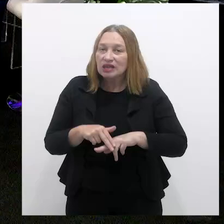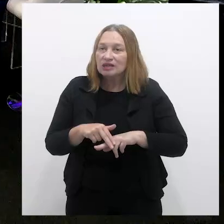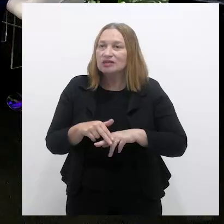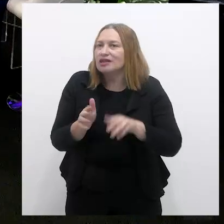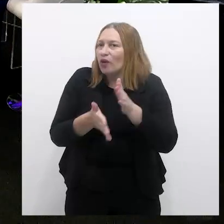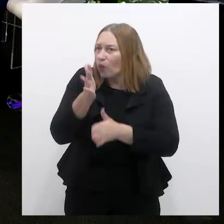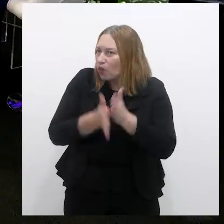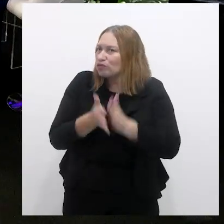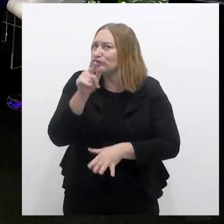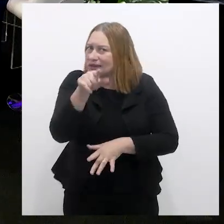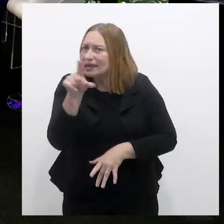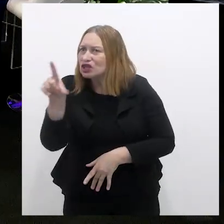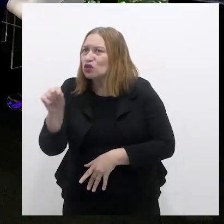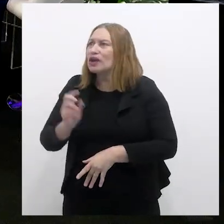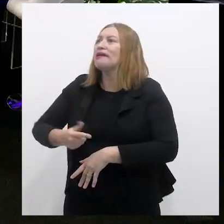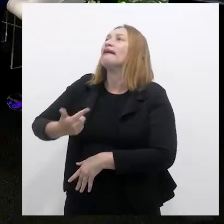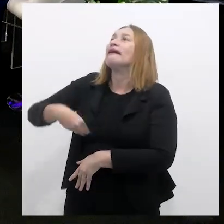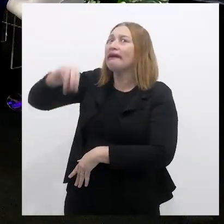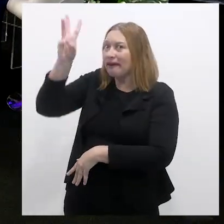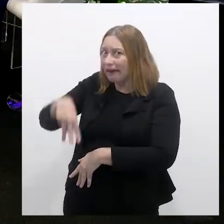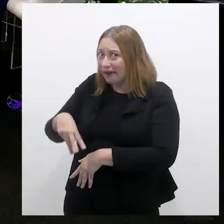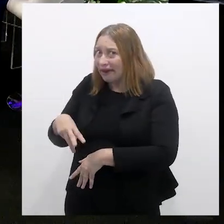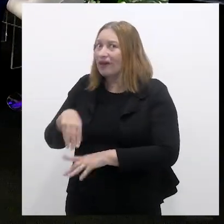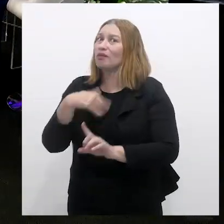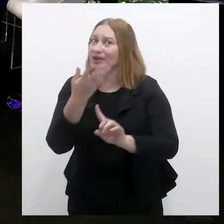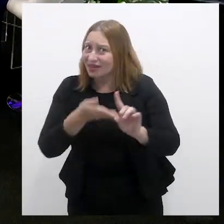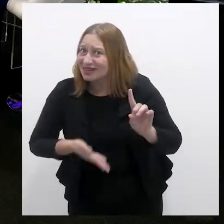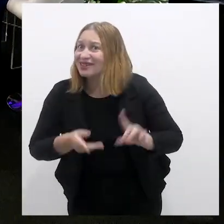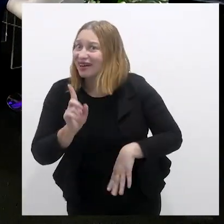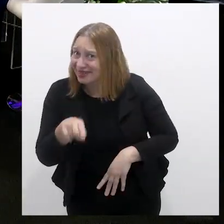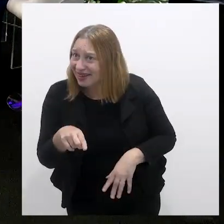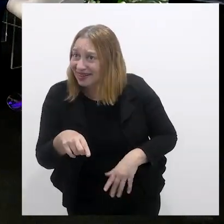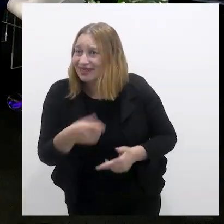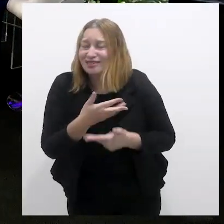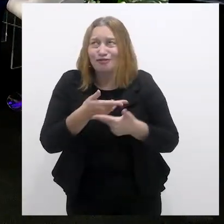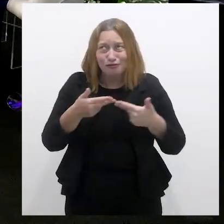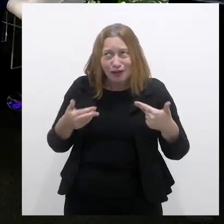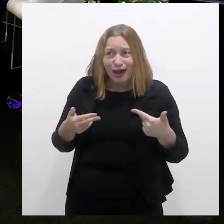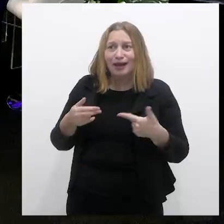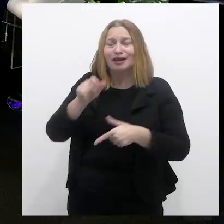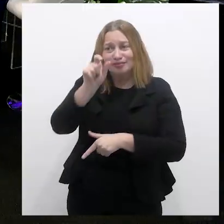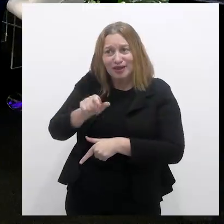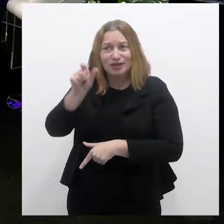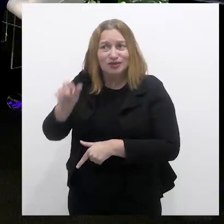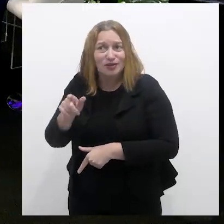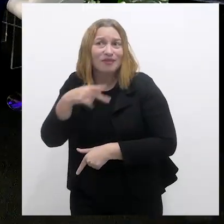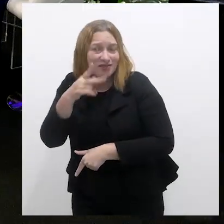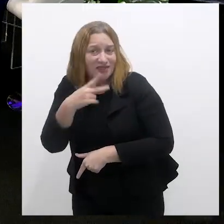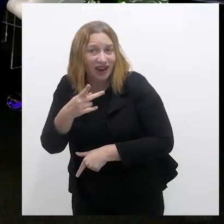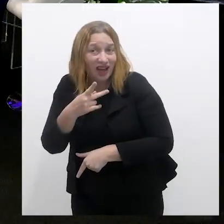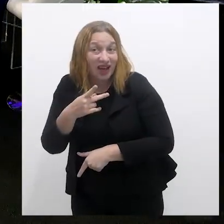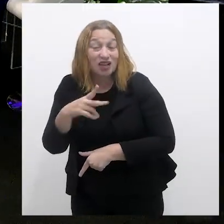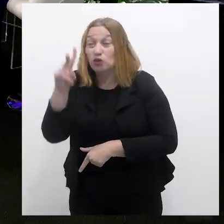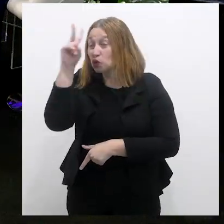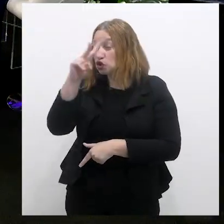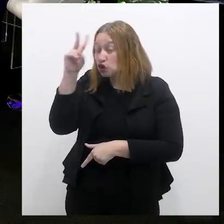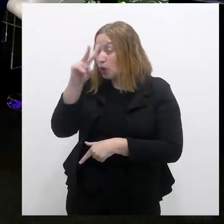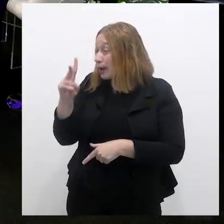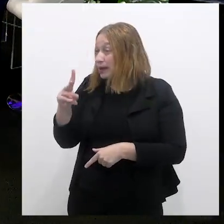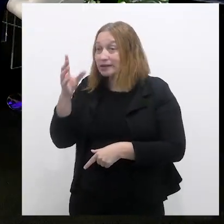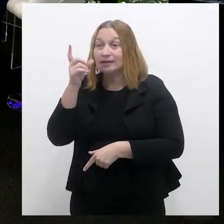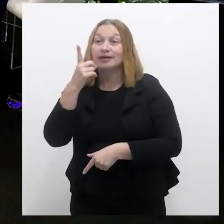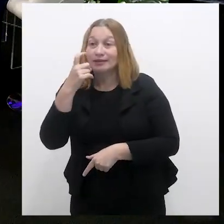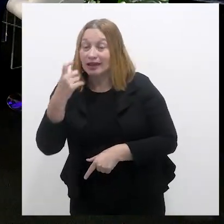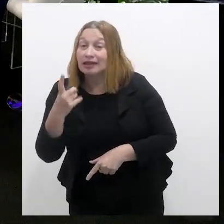né? Por isso que deve ser complexo para você escolher quem é o próximo, né? Porque a gente tem muita gente para se falar e